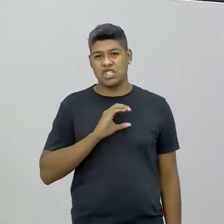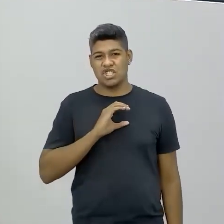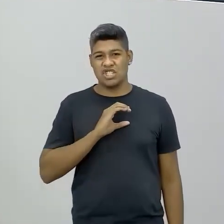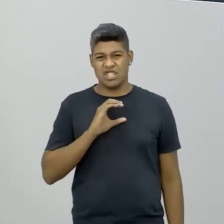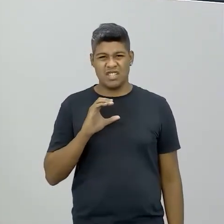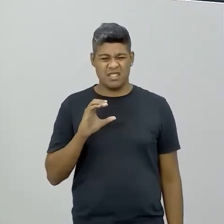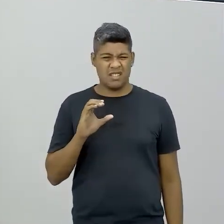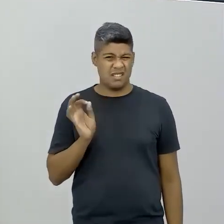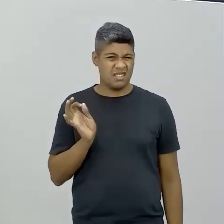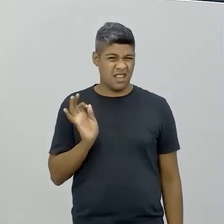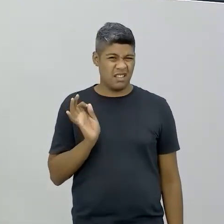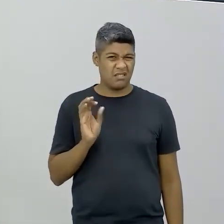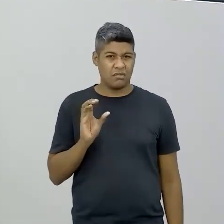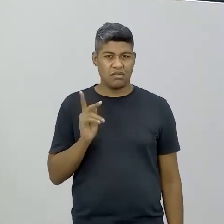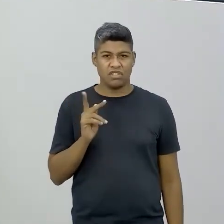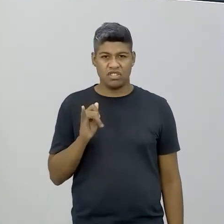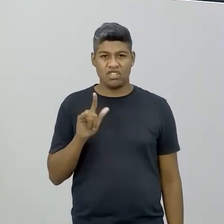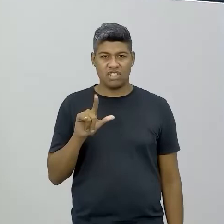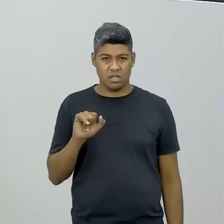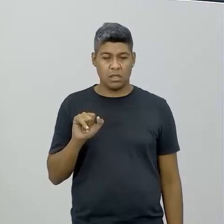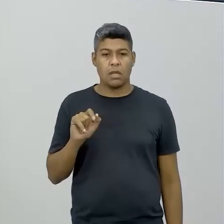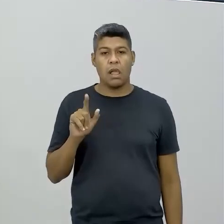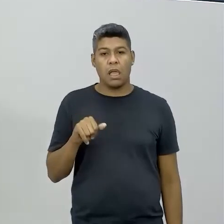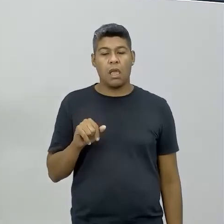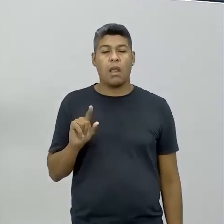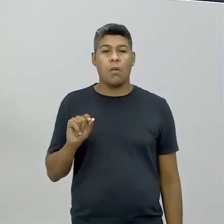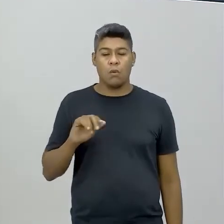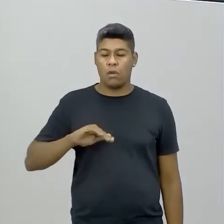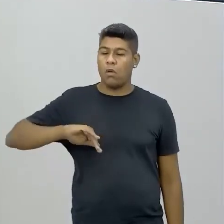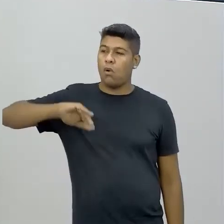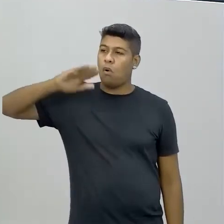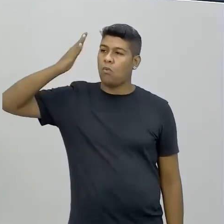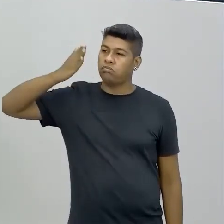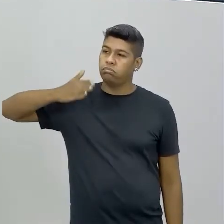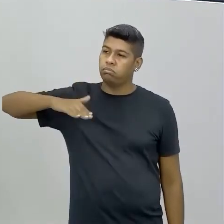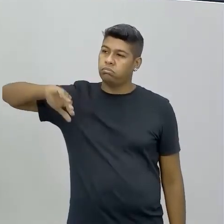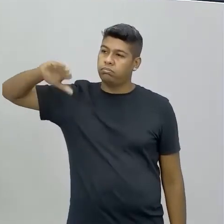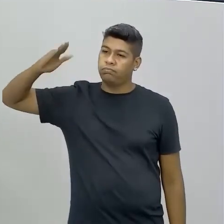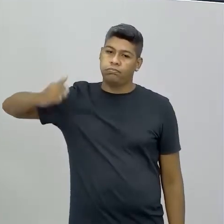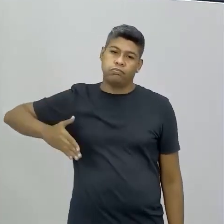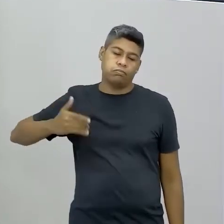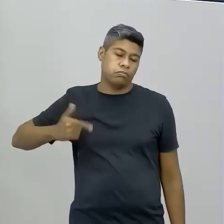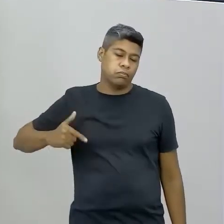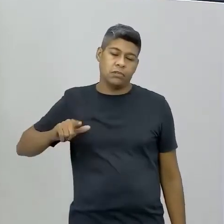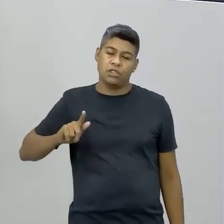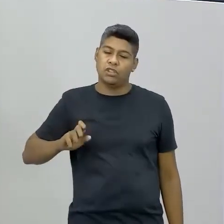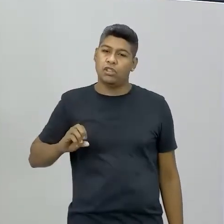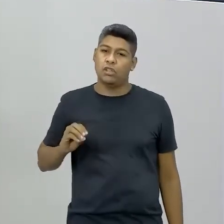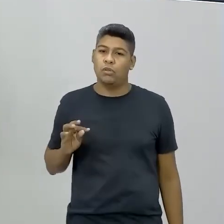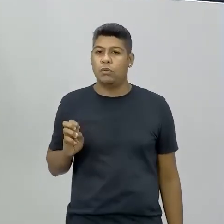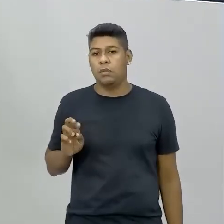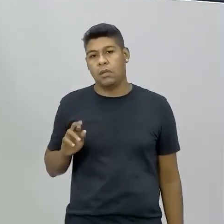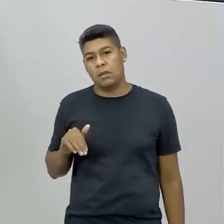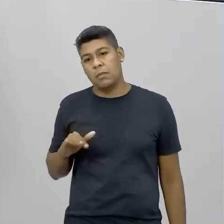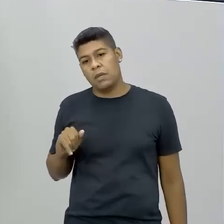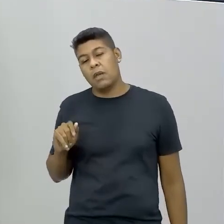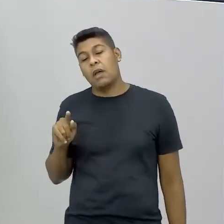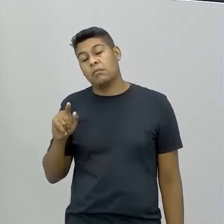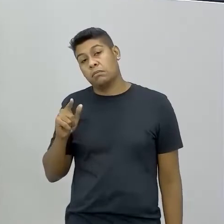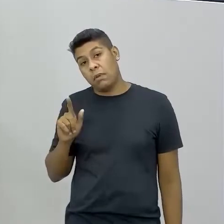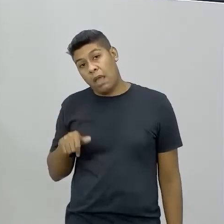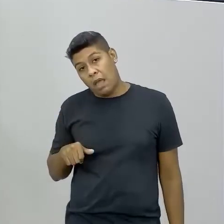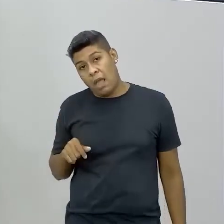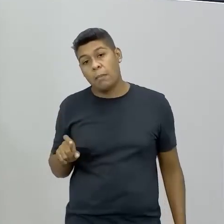grande potencialidade, ele fica ali na região andina, mas ele não aparece, não tem geotérmica. Então, provavelmente é uma coisa que você